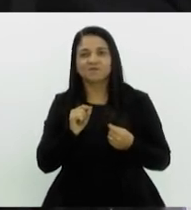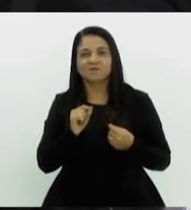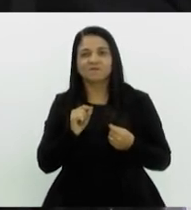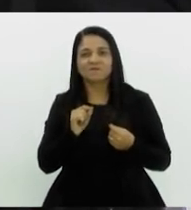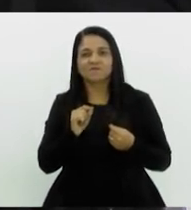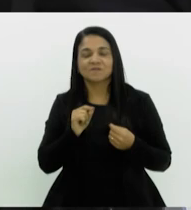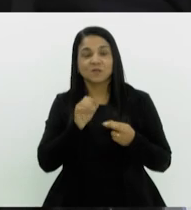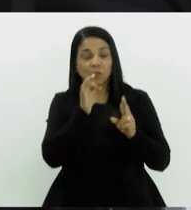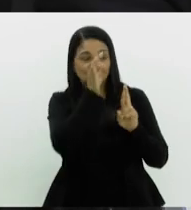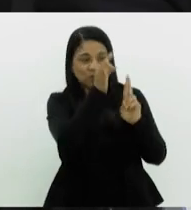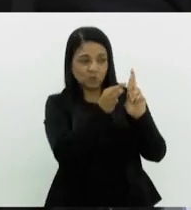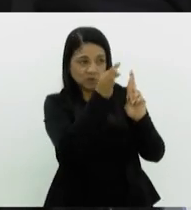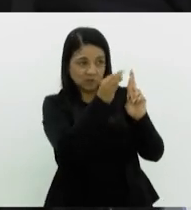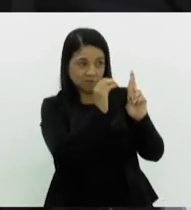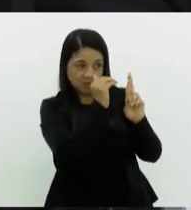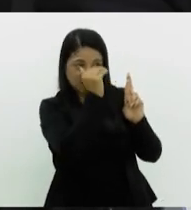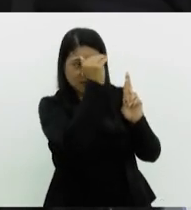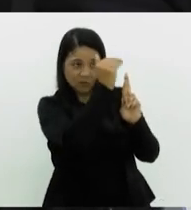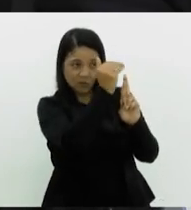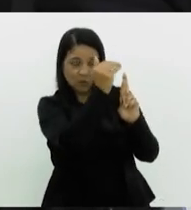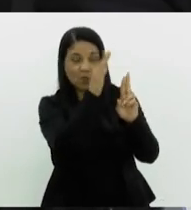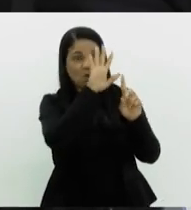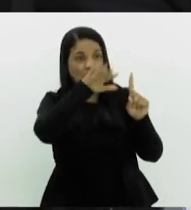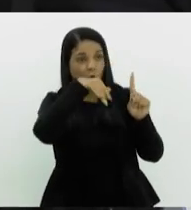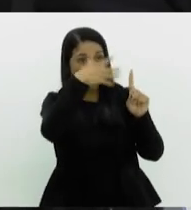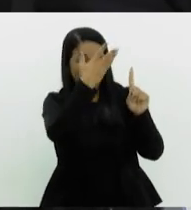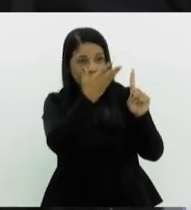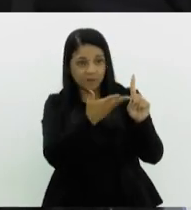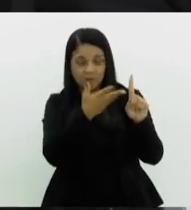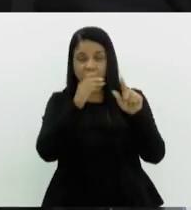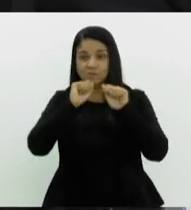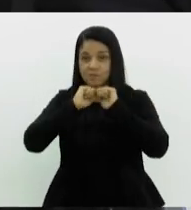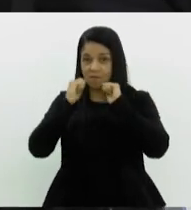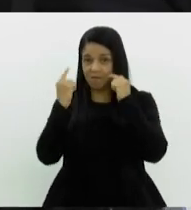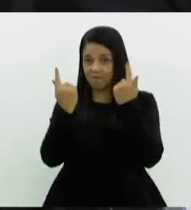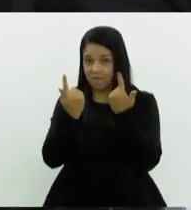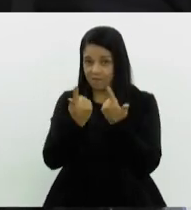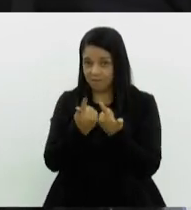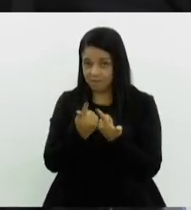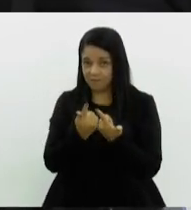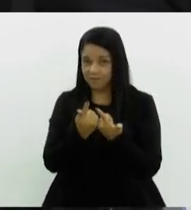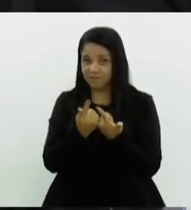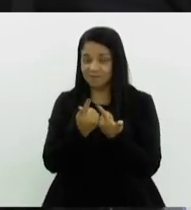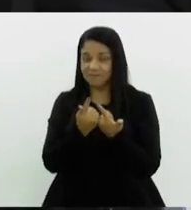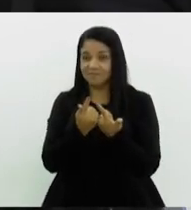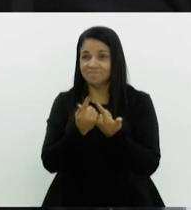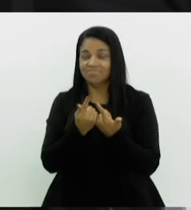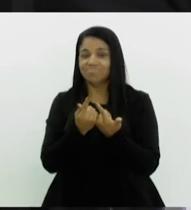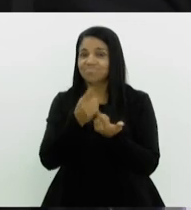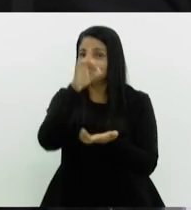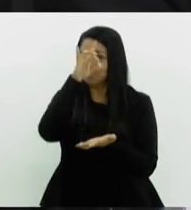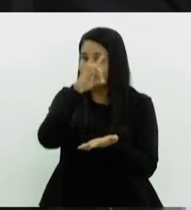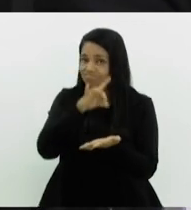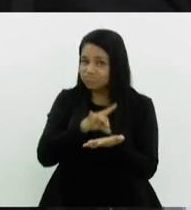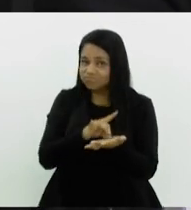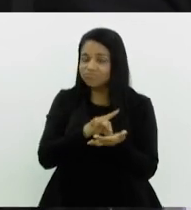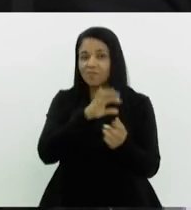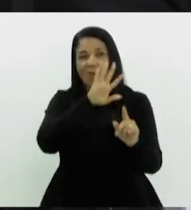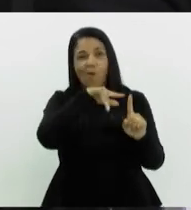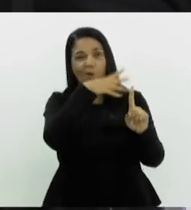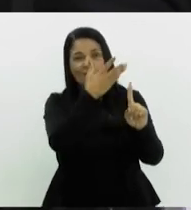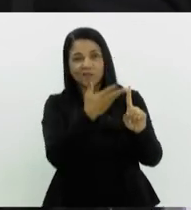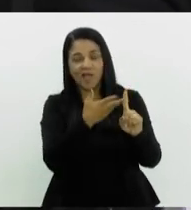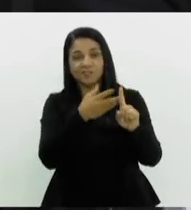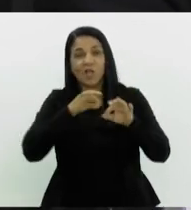Quando um desembargador, um magistrado, é homenageado pela Assembleia, essa homenagem ela se estende ao